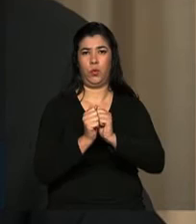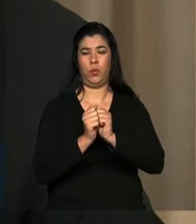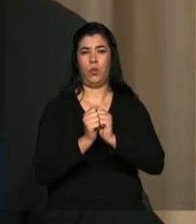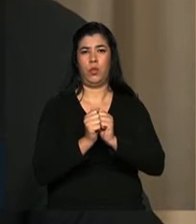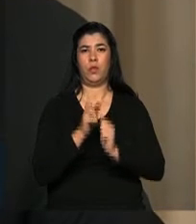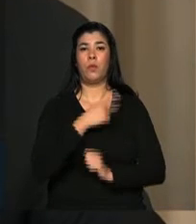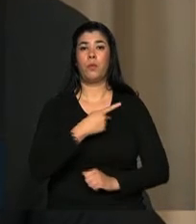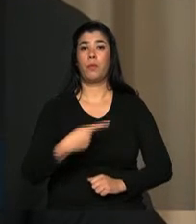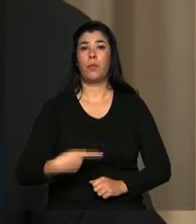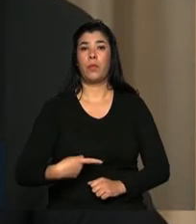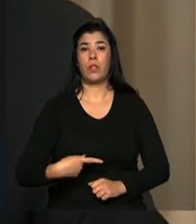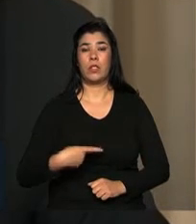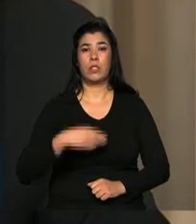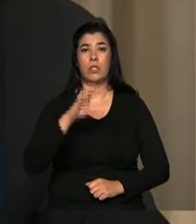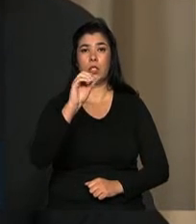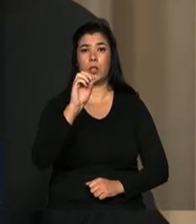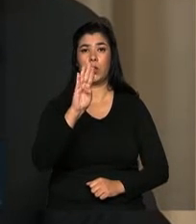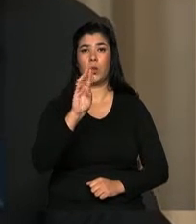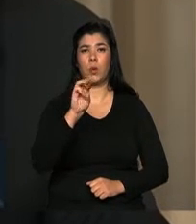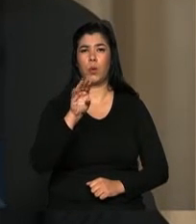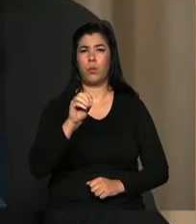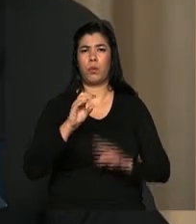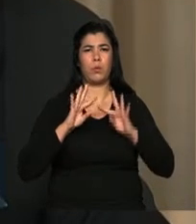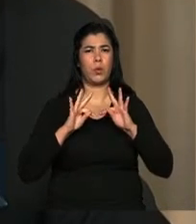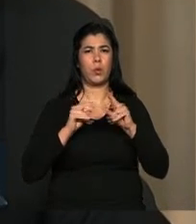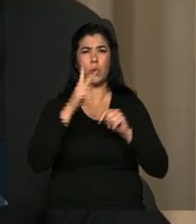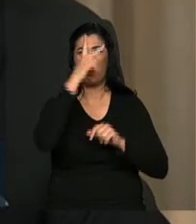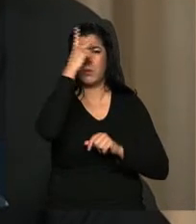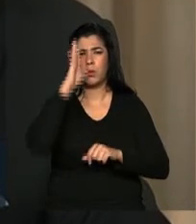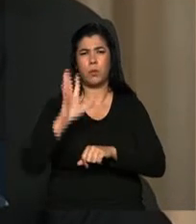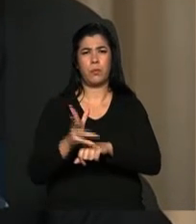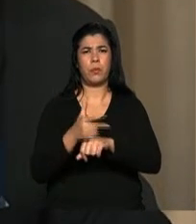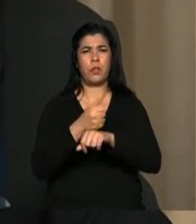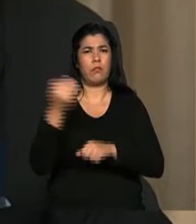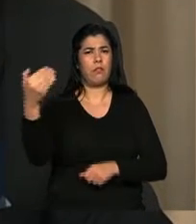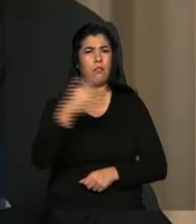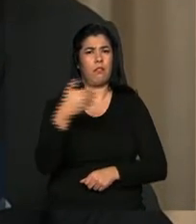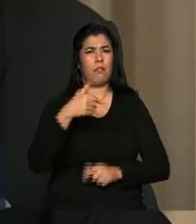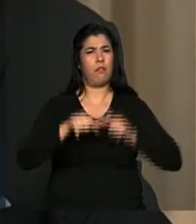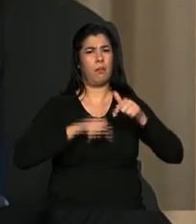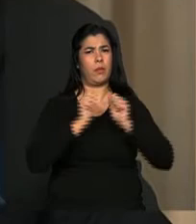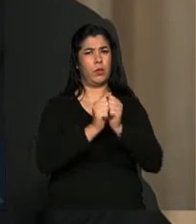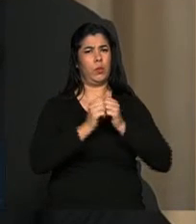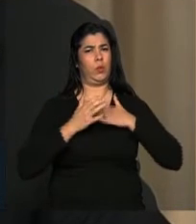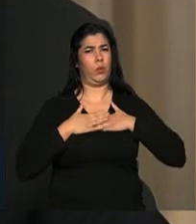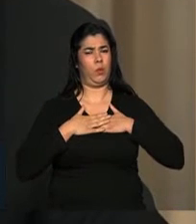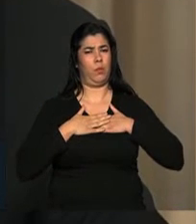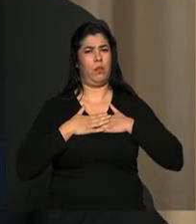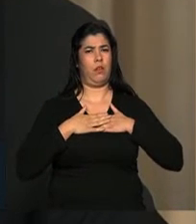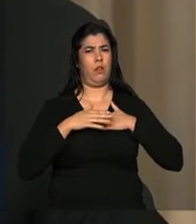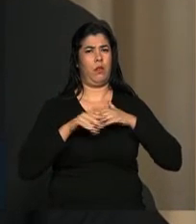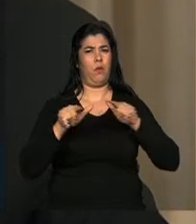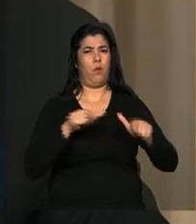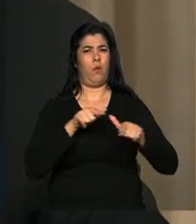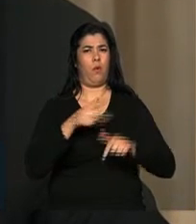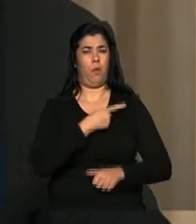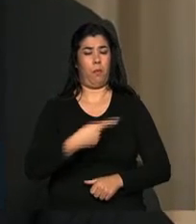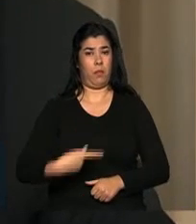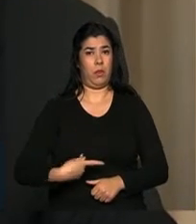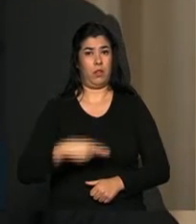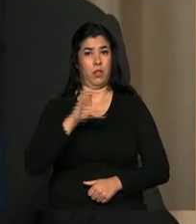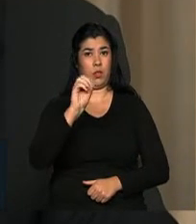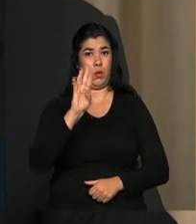presidente dos Estados Unidos vem roubando todas as pessoas maravilhosas que trabalham para mim desde o começo. Ele rouba,